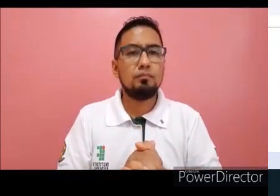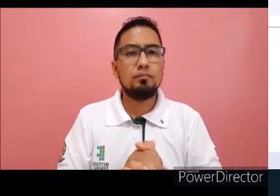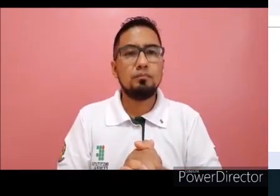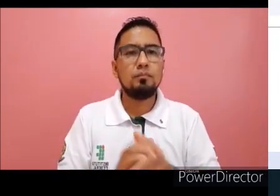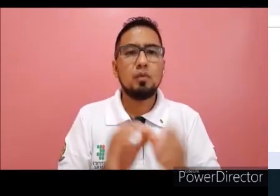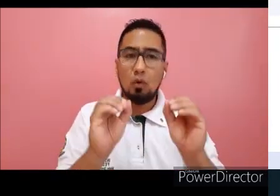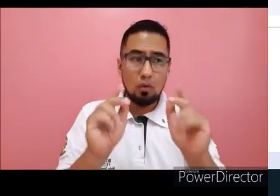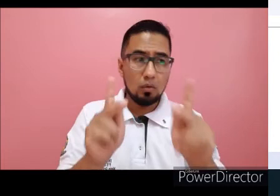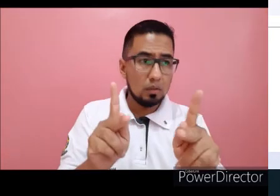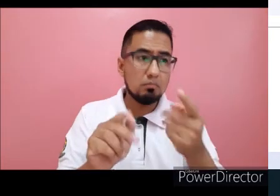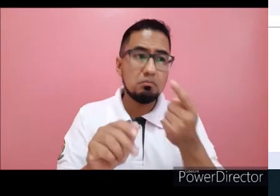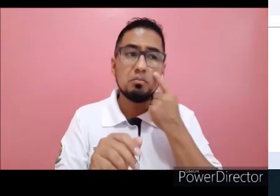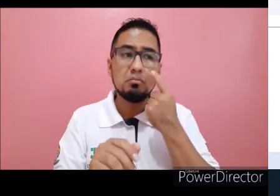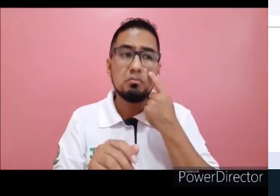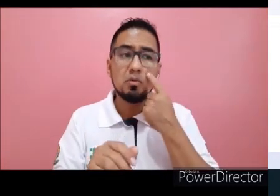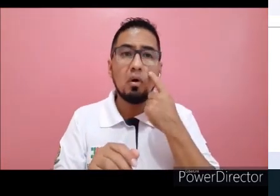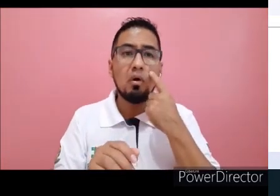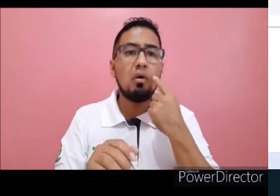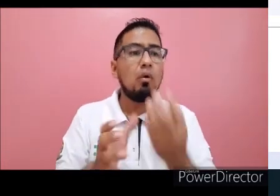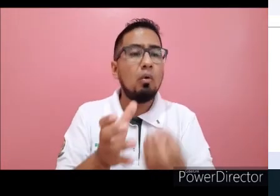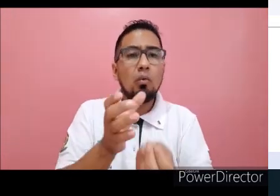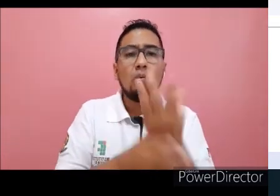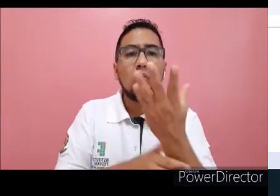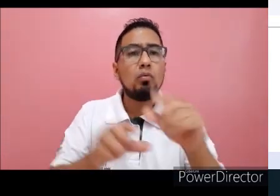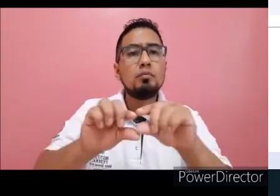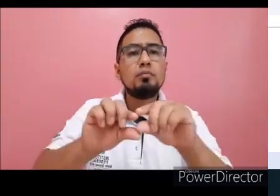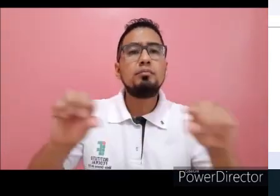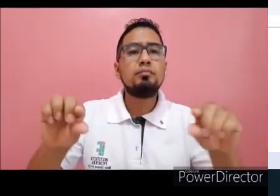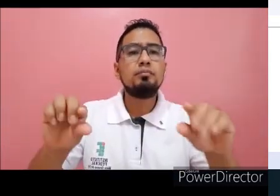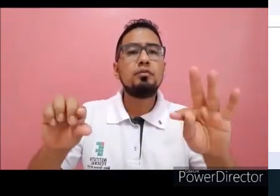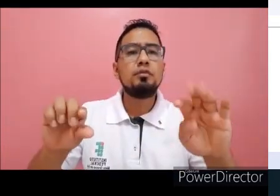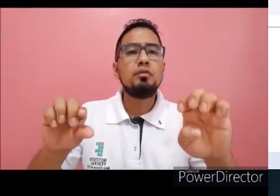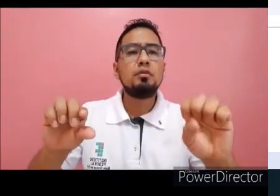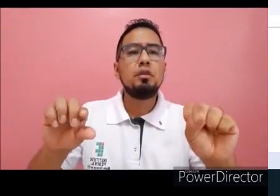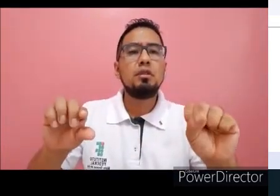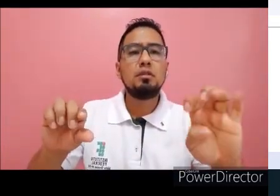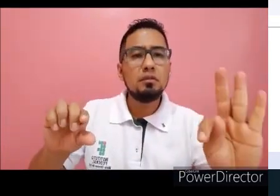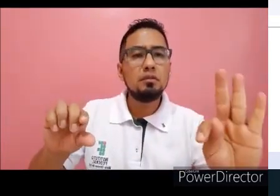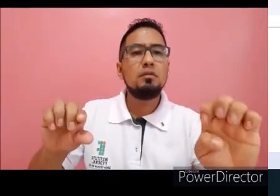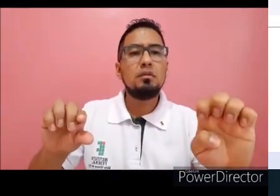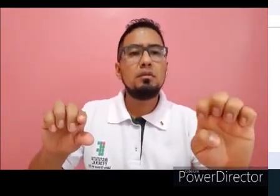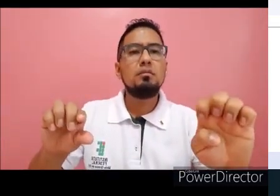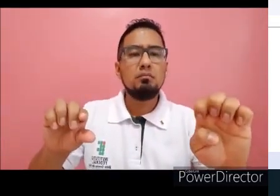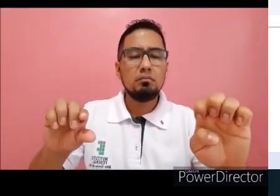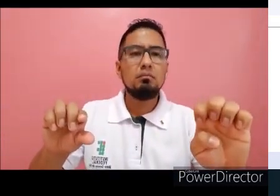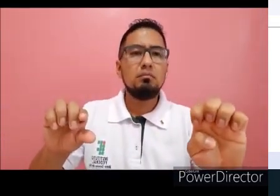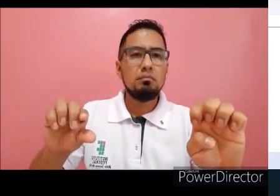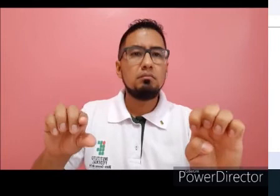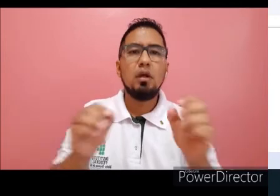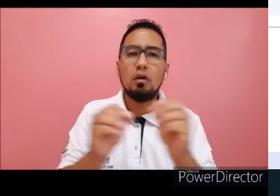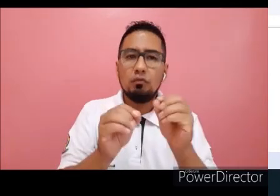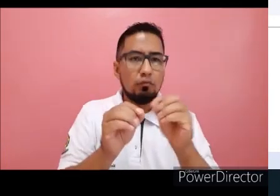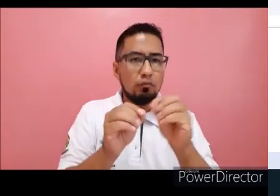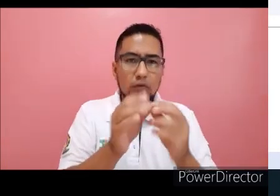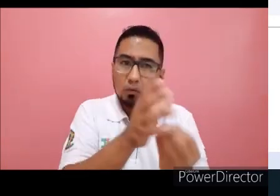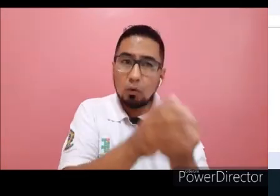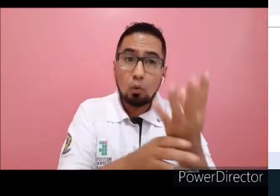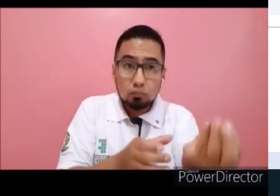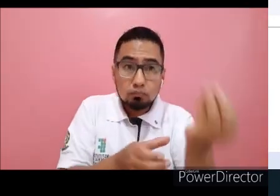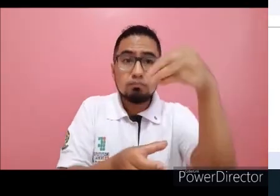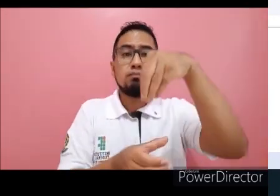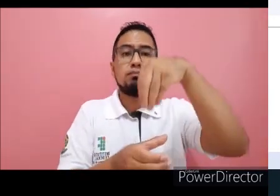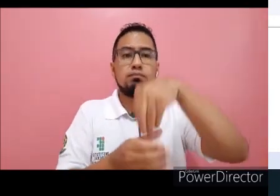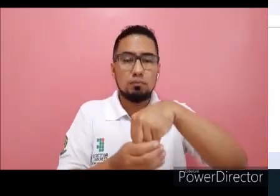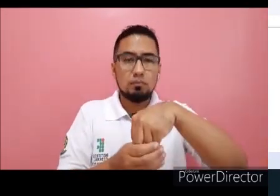um pacote de teste, não é? Ok. Beleza? Aqui, pessoal, você quer testar alguma funcionalidade, você testa e coloca aqui dentro